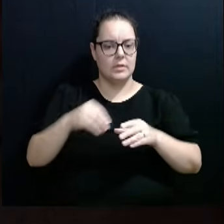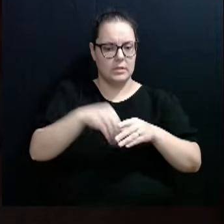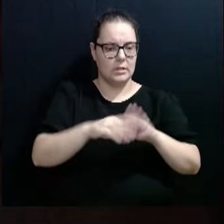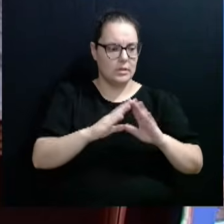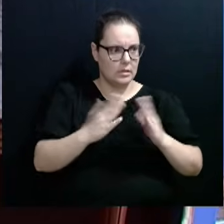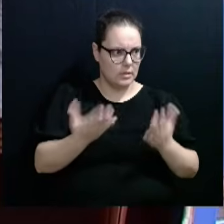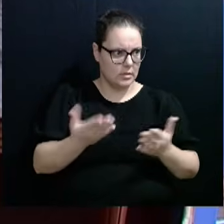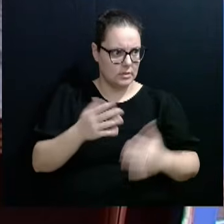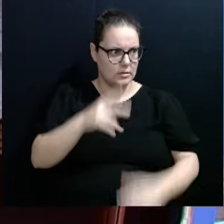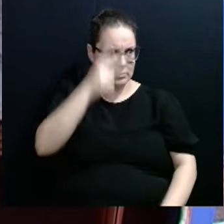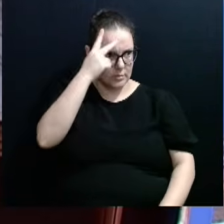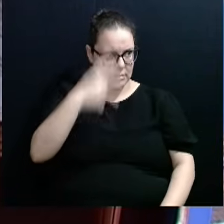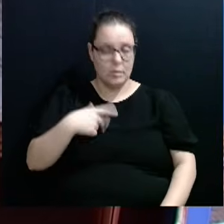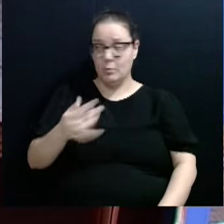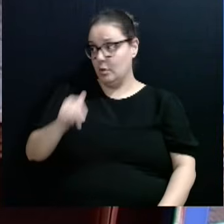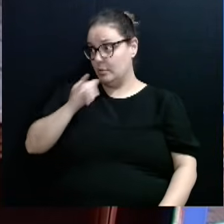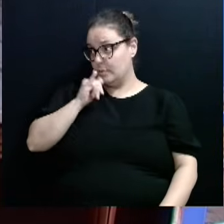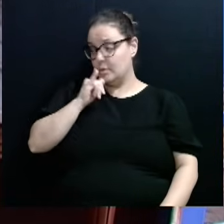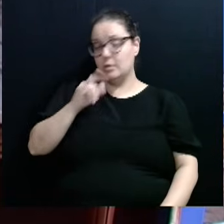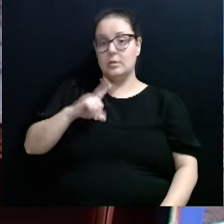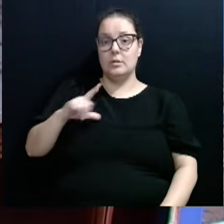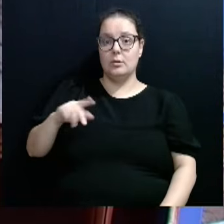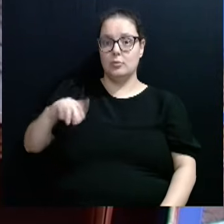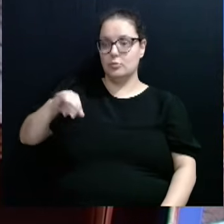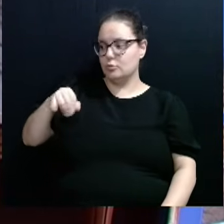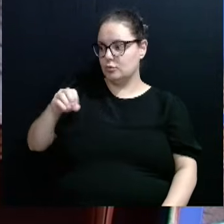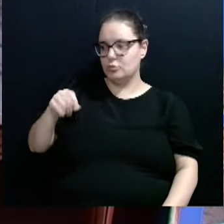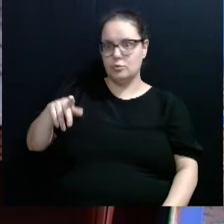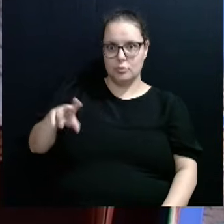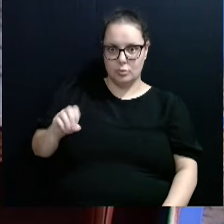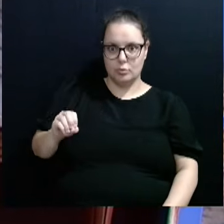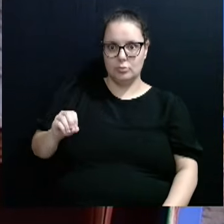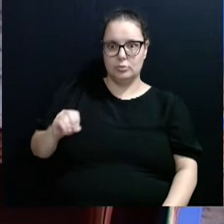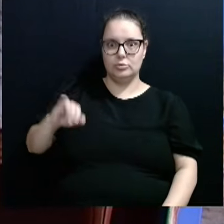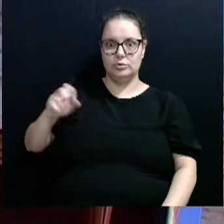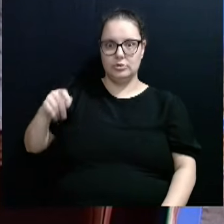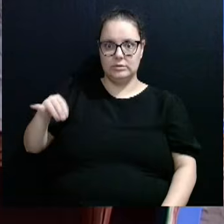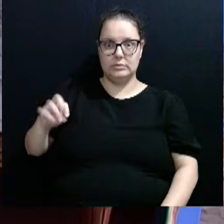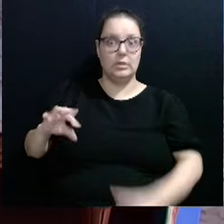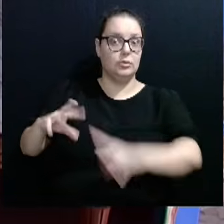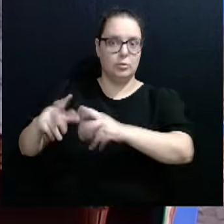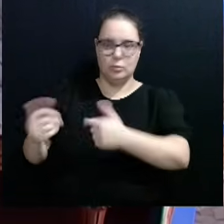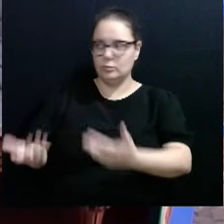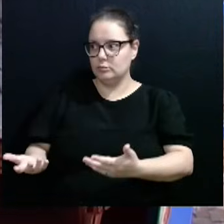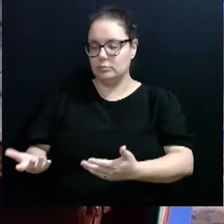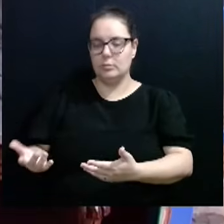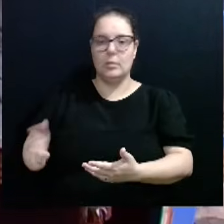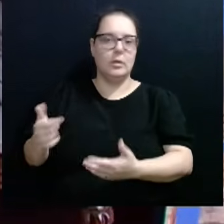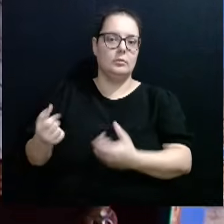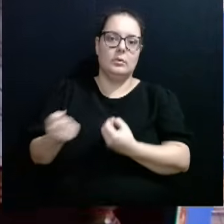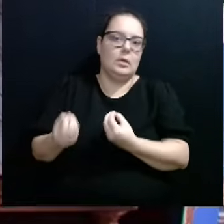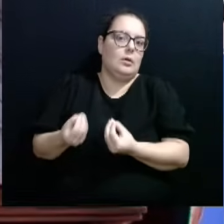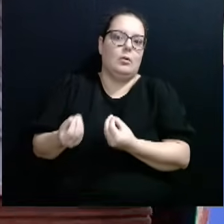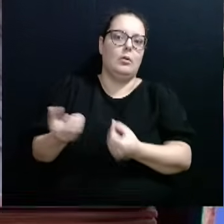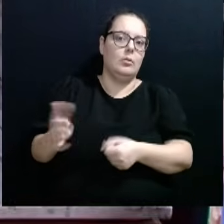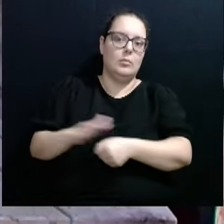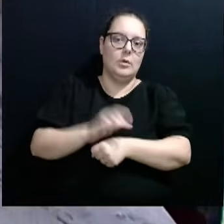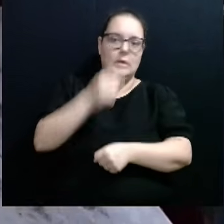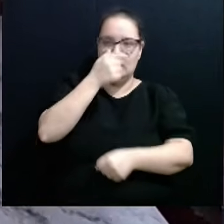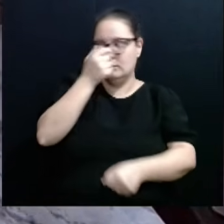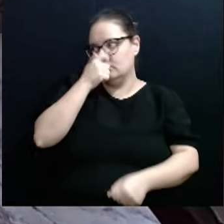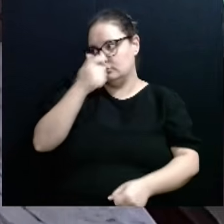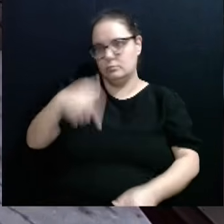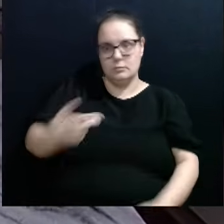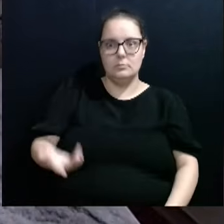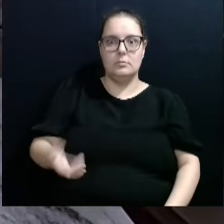tem um jogo de jantar, acabei de vender um jogo de jantar inteiro. Tá. Aí não cabe aqui. E a pessoa precisa desocupar, precisa